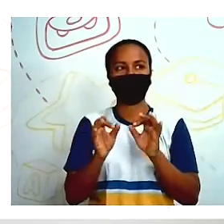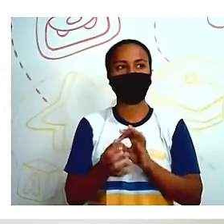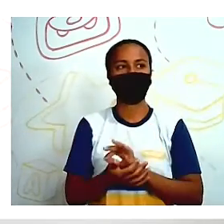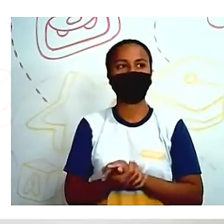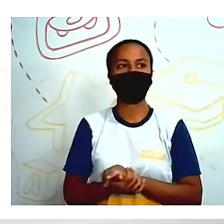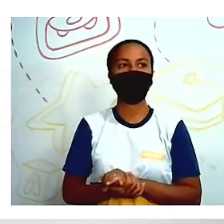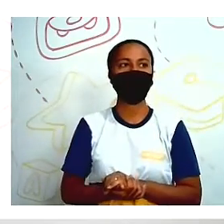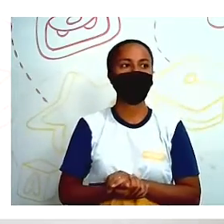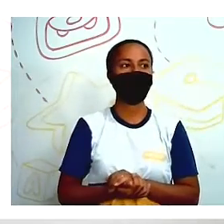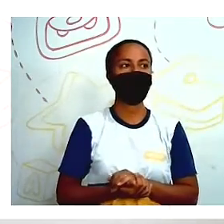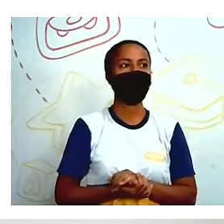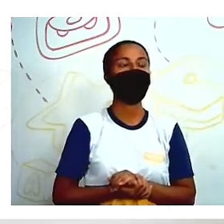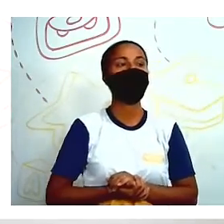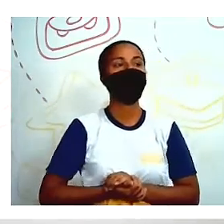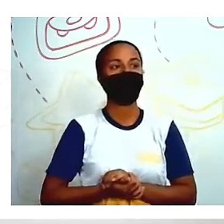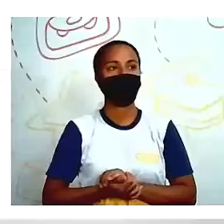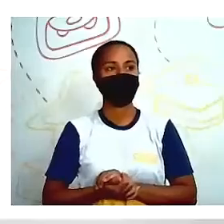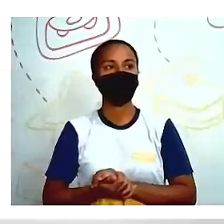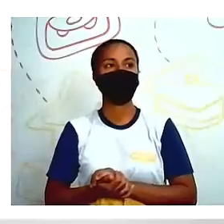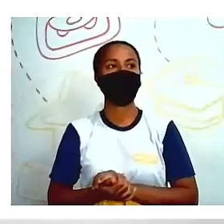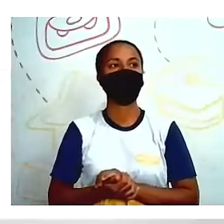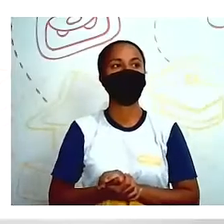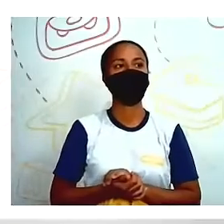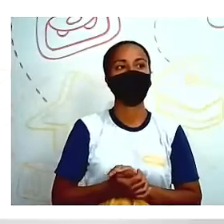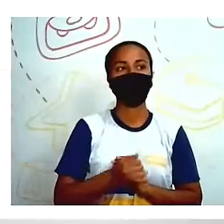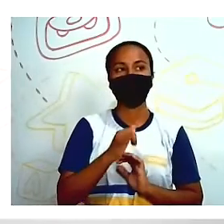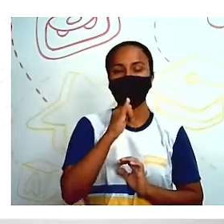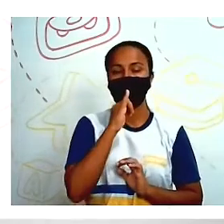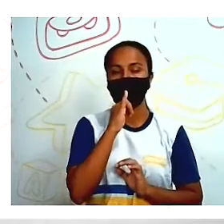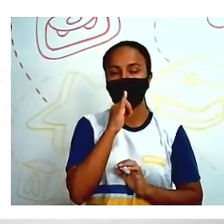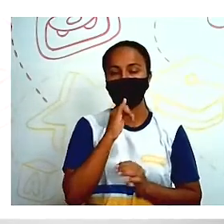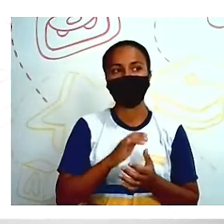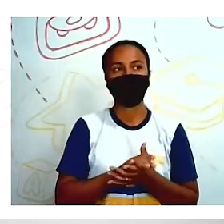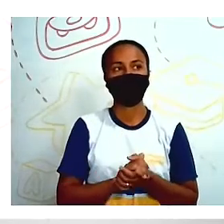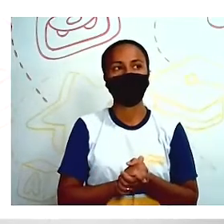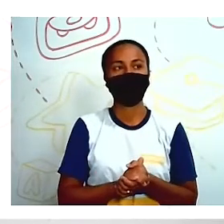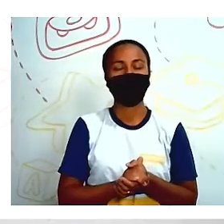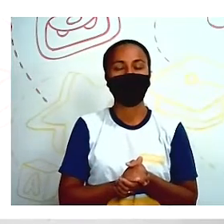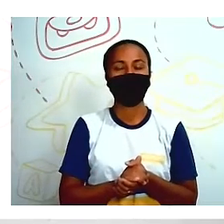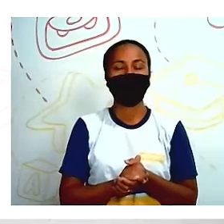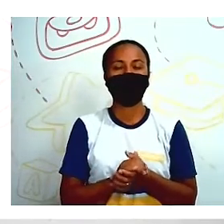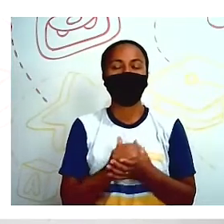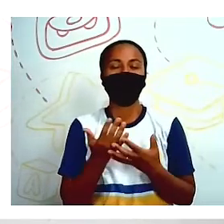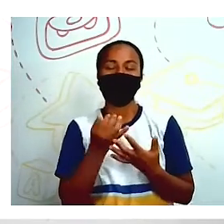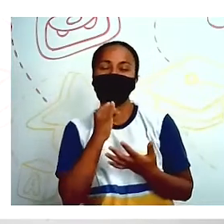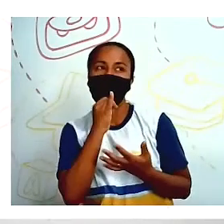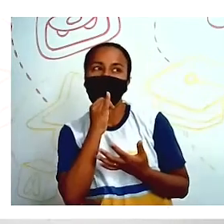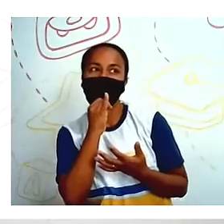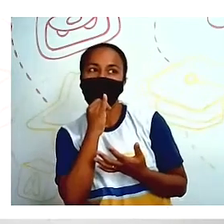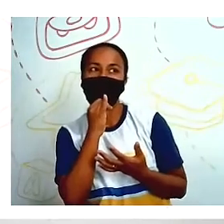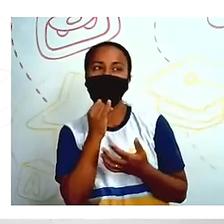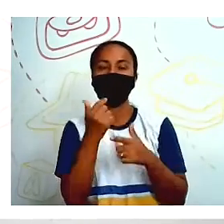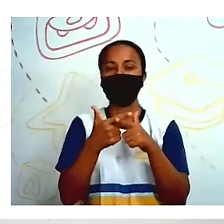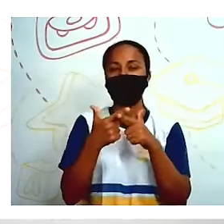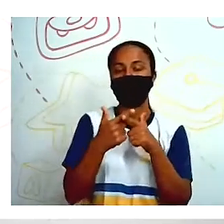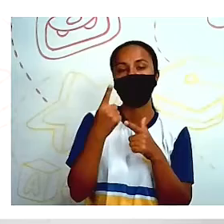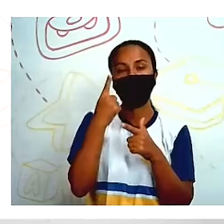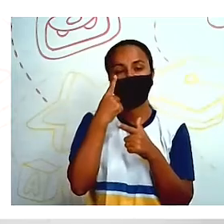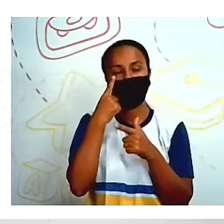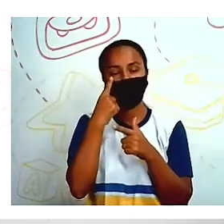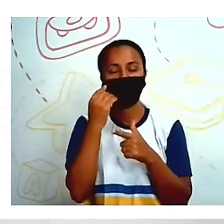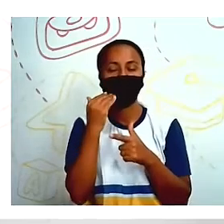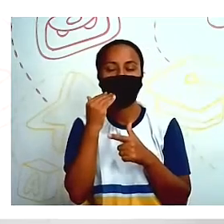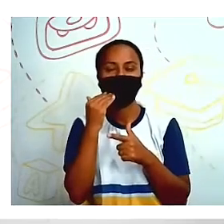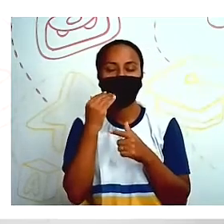correta. Aí nós vimos também que o mau funcionamento dos olhos causa alguns tipos de defeitos,